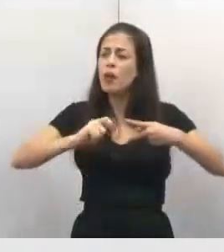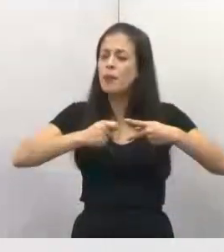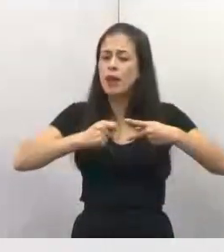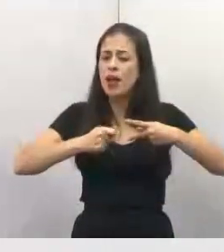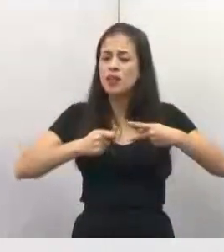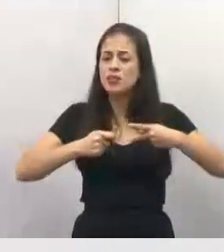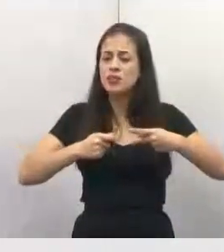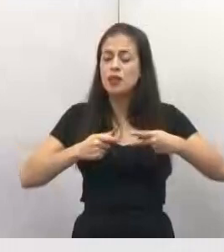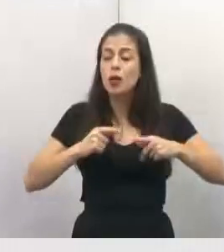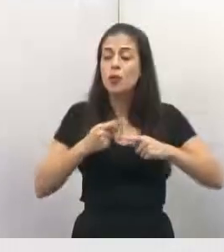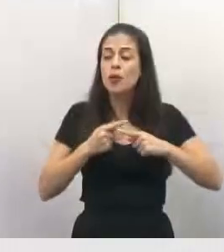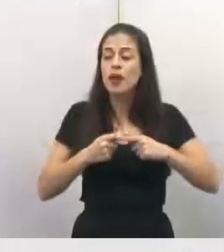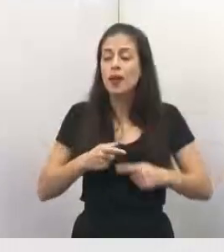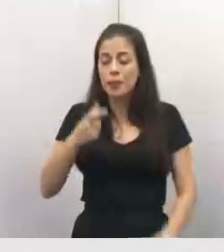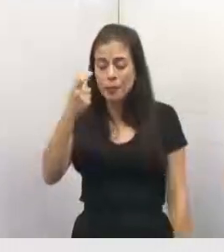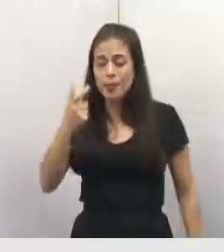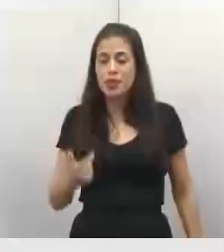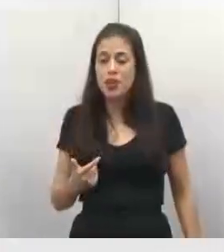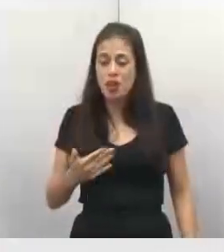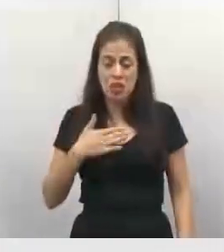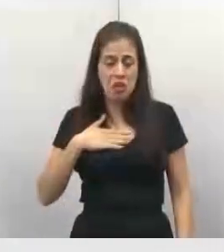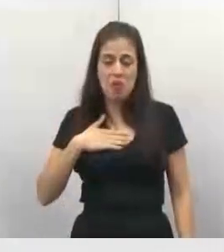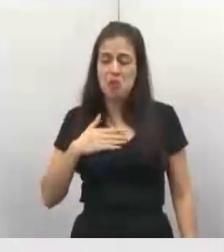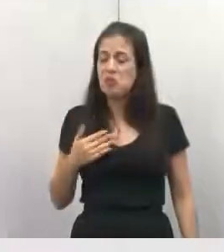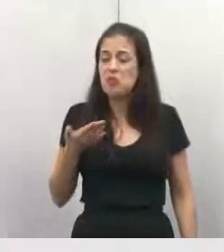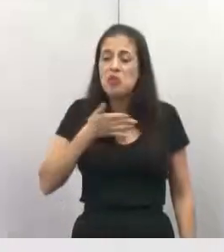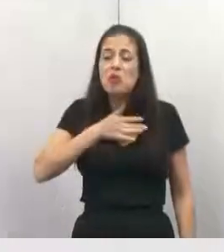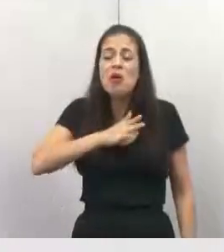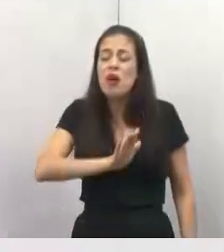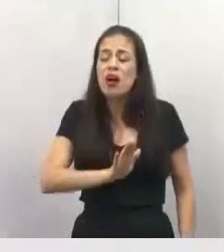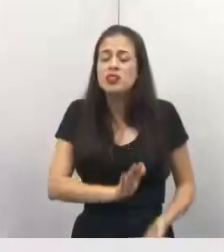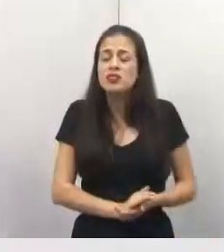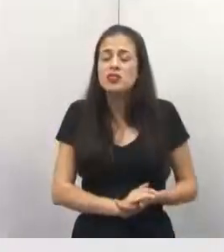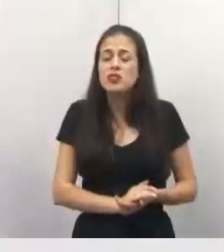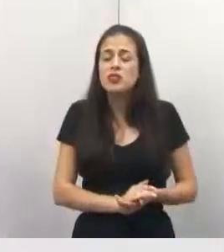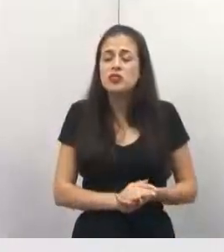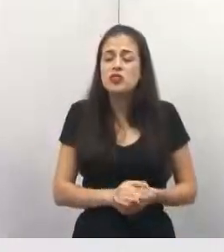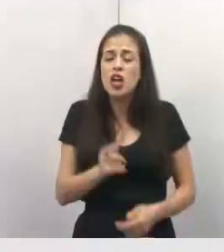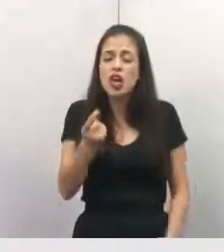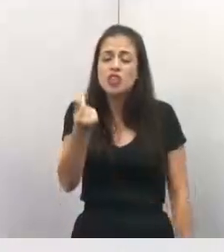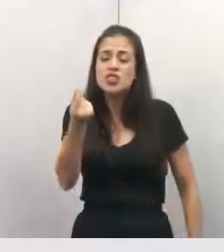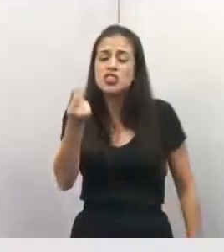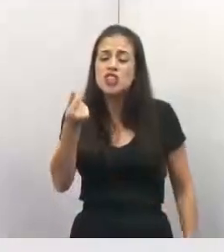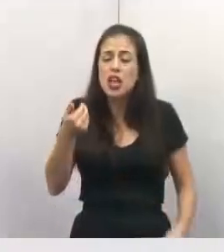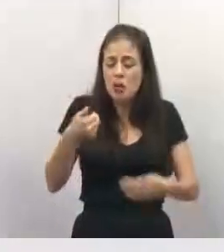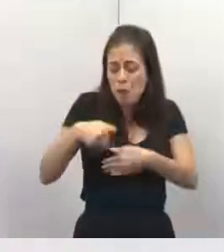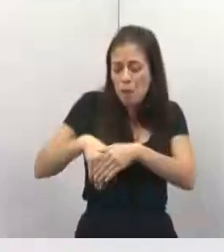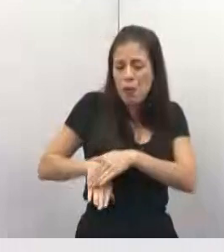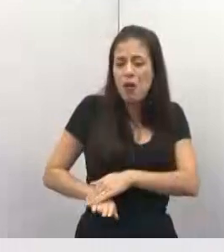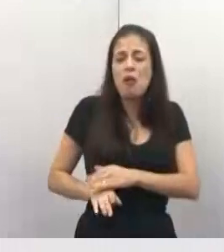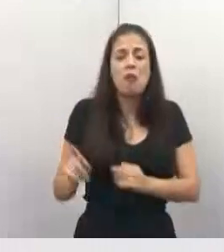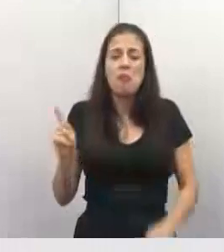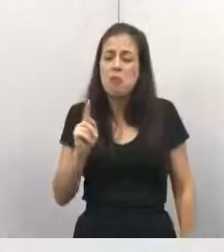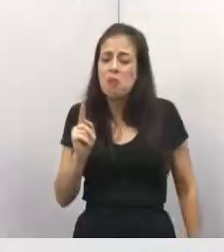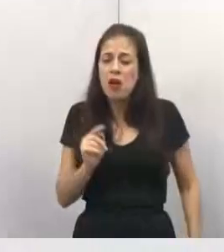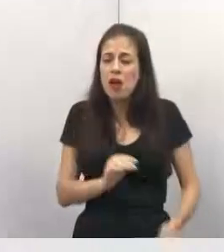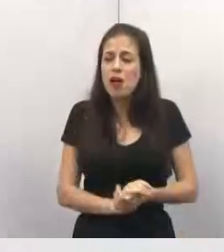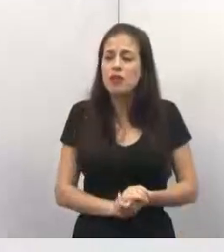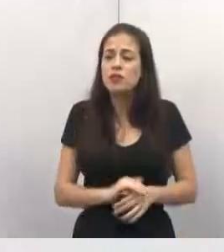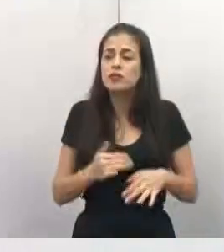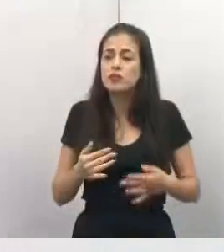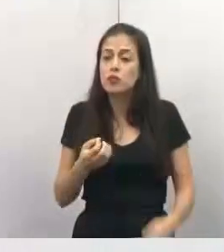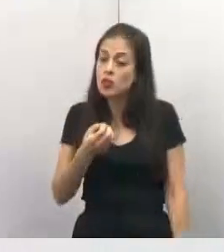que não gosta de andar com dinheiro na rua. Eu acho bem melhor tudo pelo celular, então tipo assim, não seria bom para todos, porque nem todo mundo tem acesso